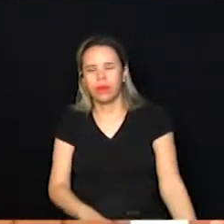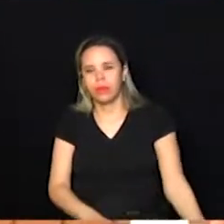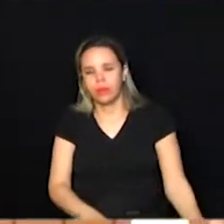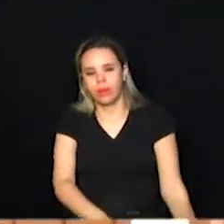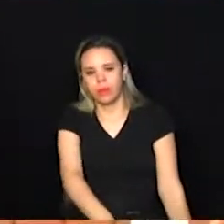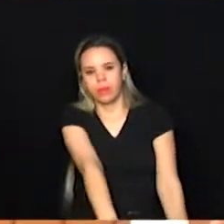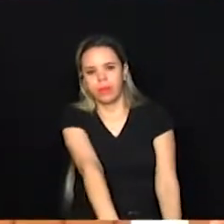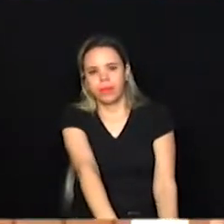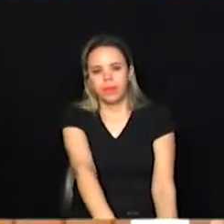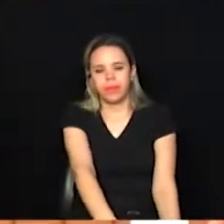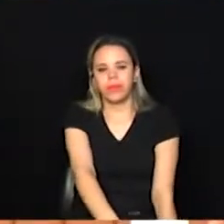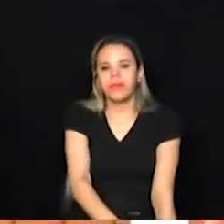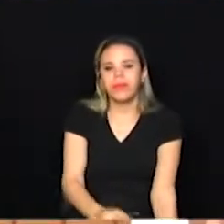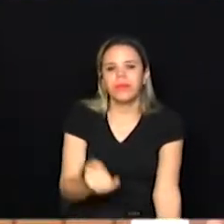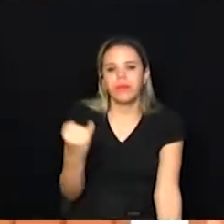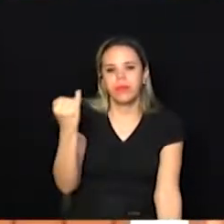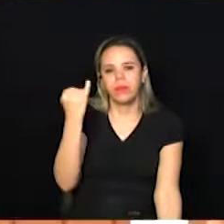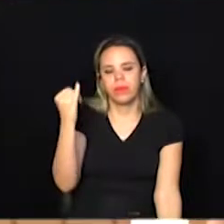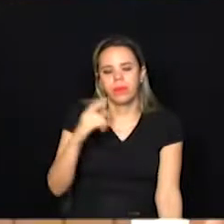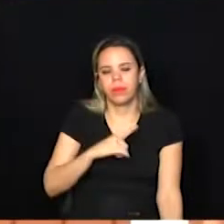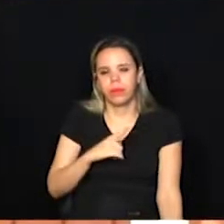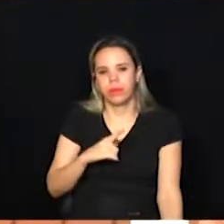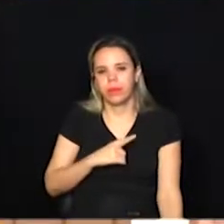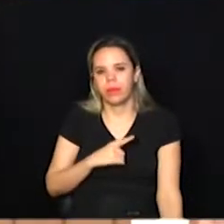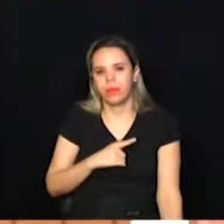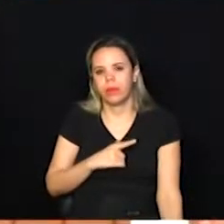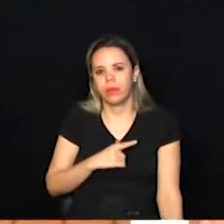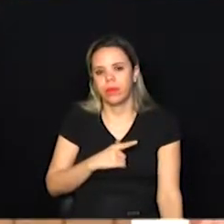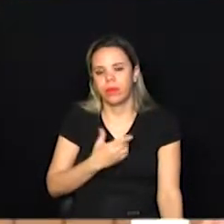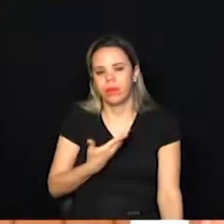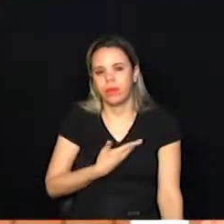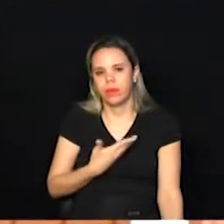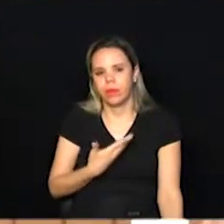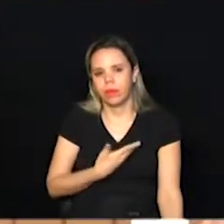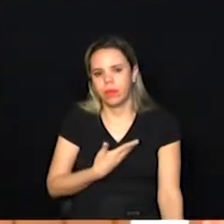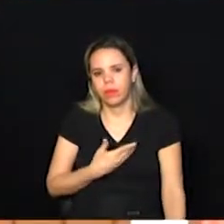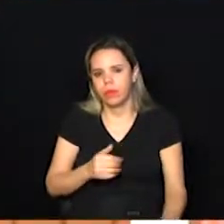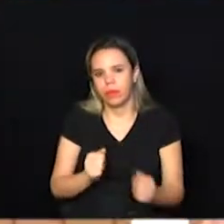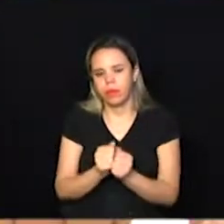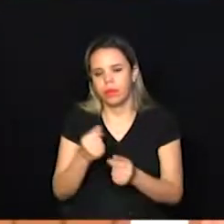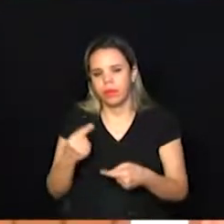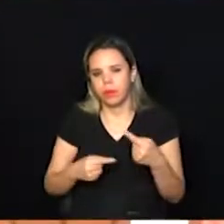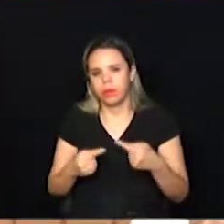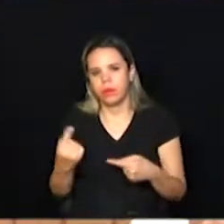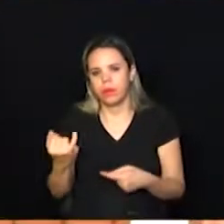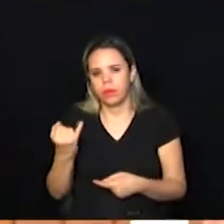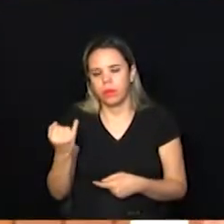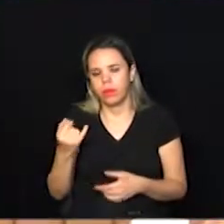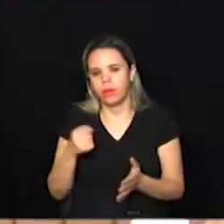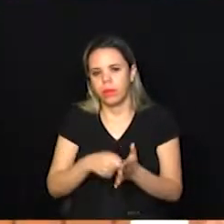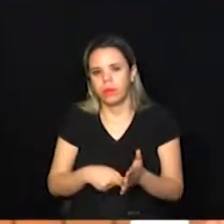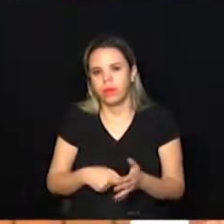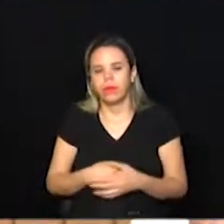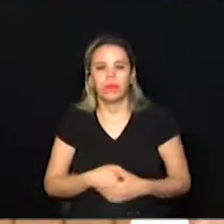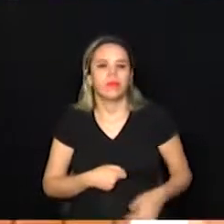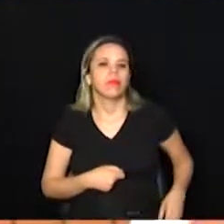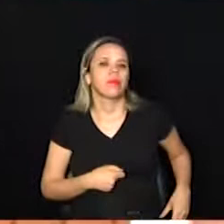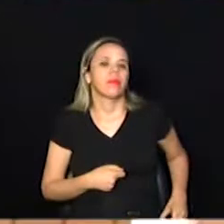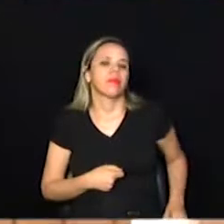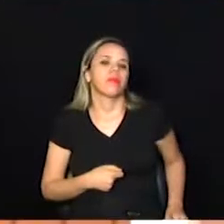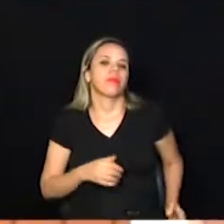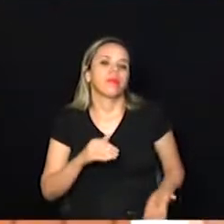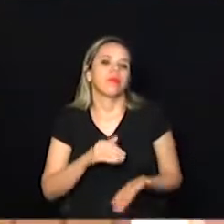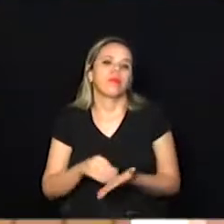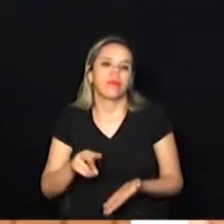E é isso, é muito importante a gente ter companheiros que estejam discutindo o que se importa com essa pauta. Então, a secretária